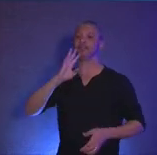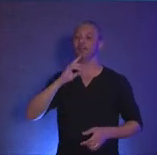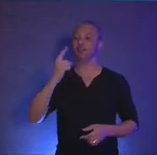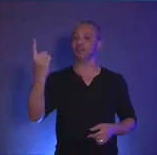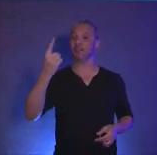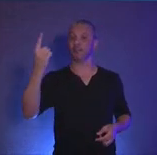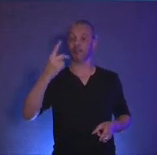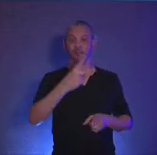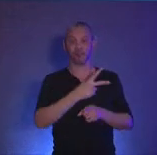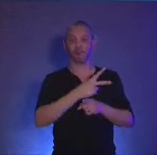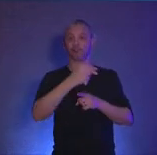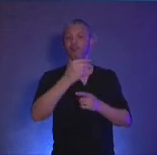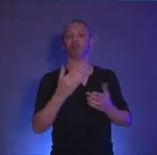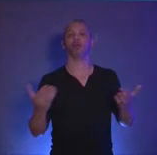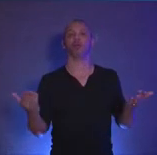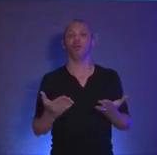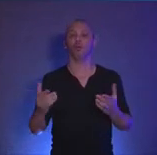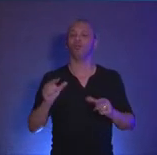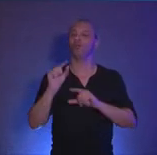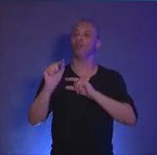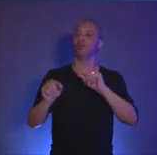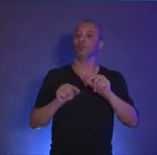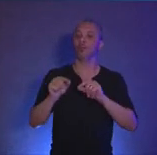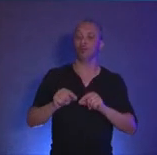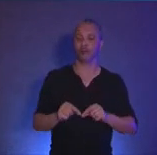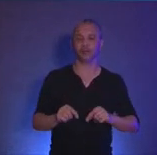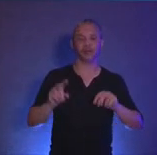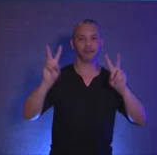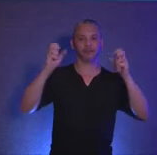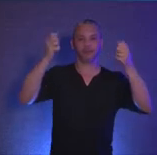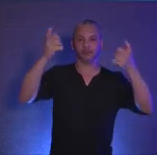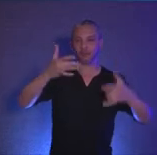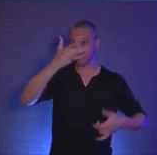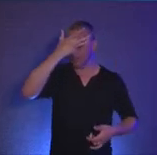trabalho vencedor de hoje, eu vou destacar aqui as observações dos